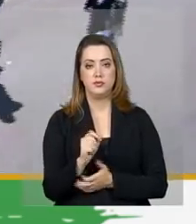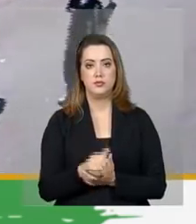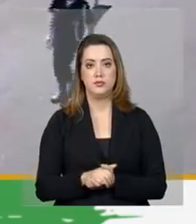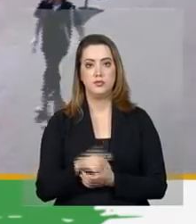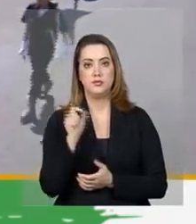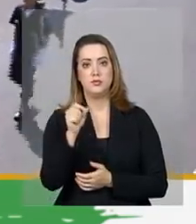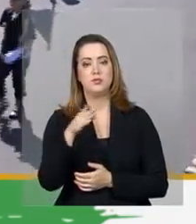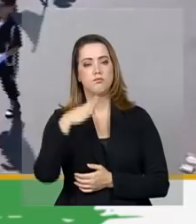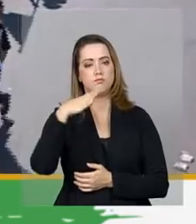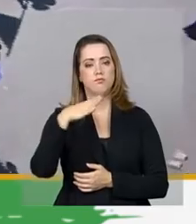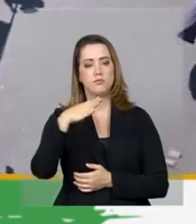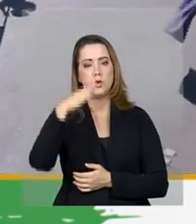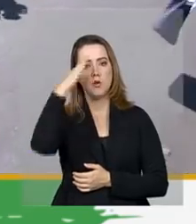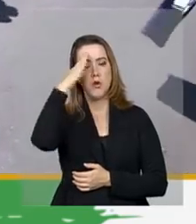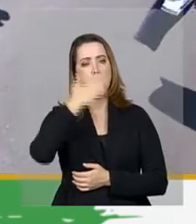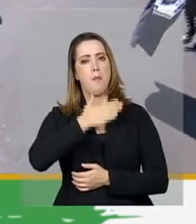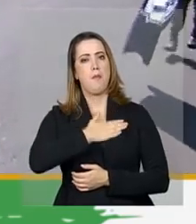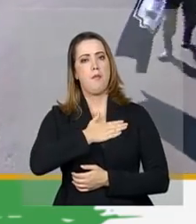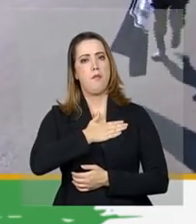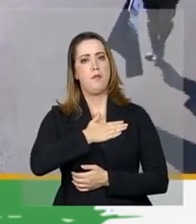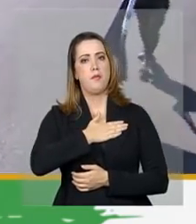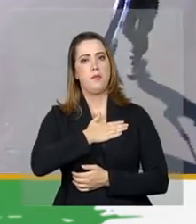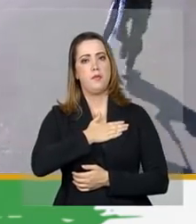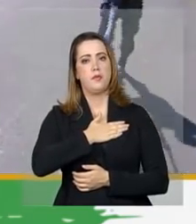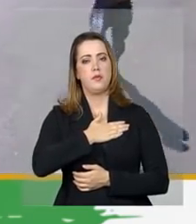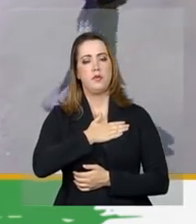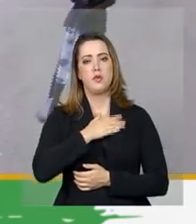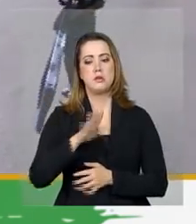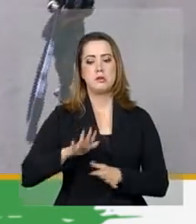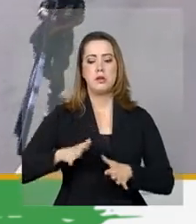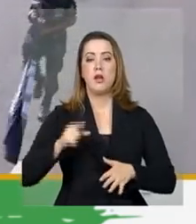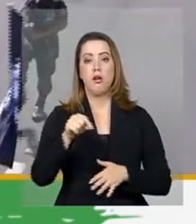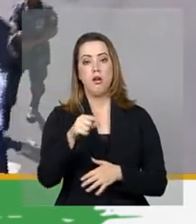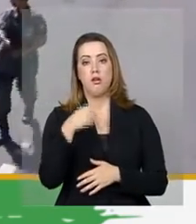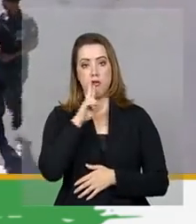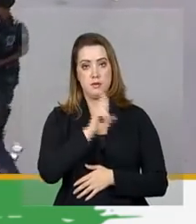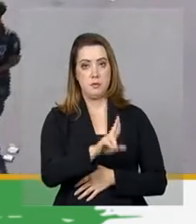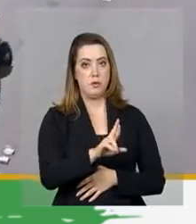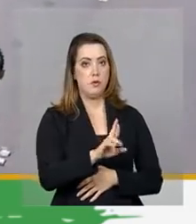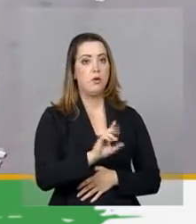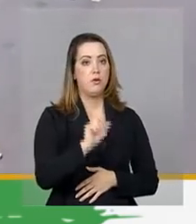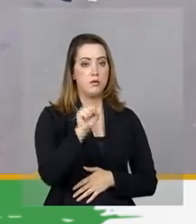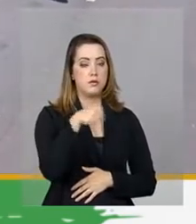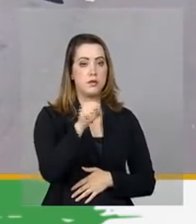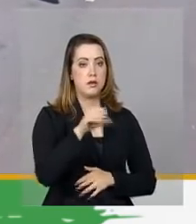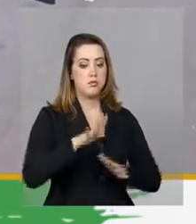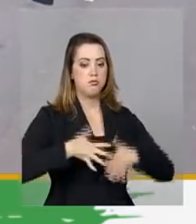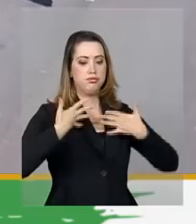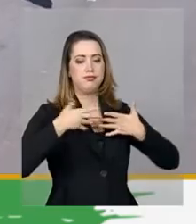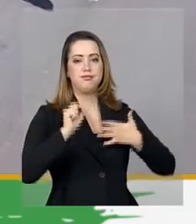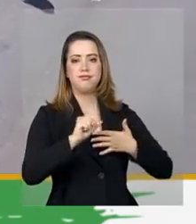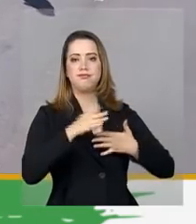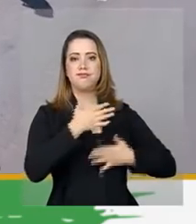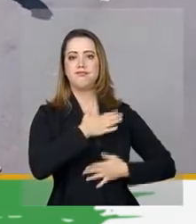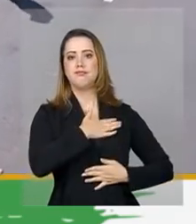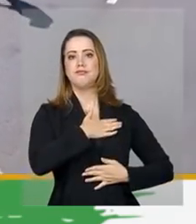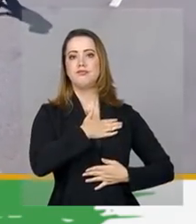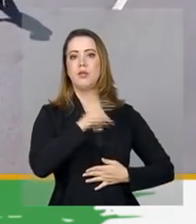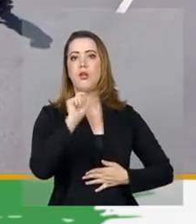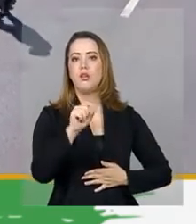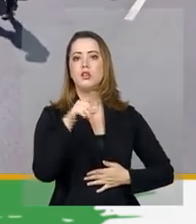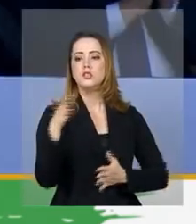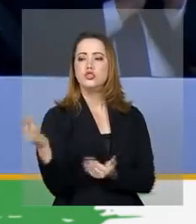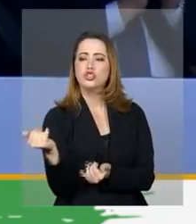o civismo, né? Desperta, né, o senso cívico, patriótico da juventude. Isso